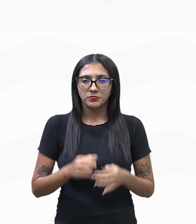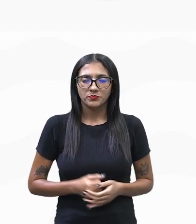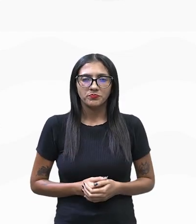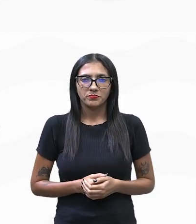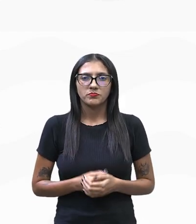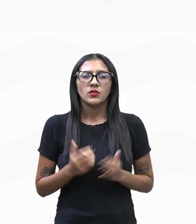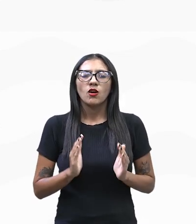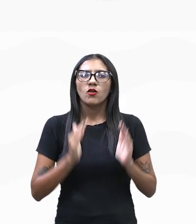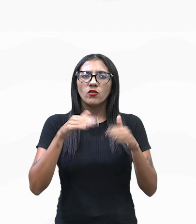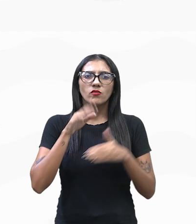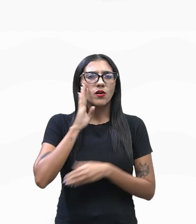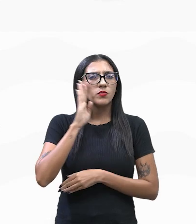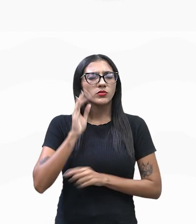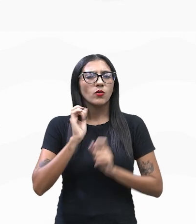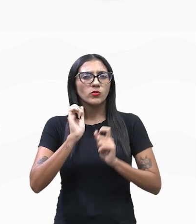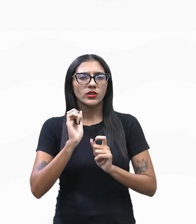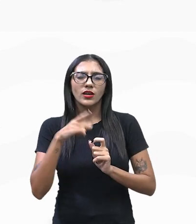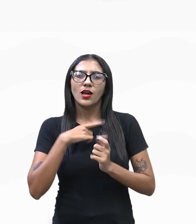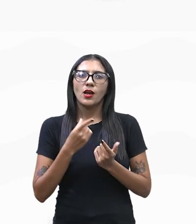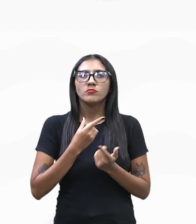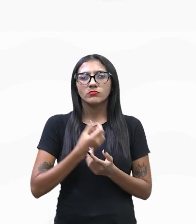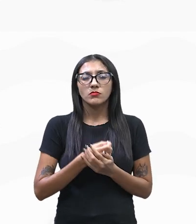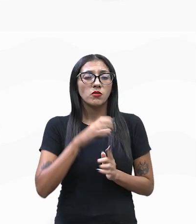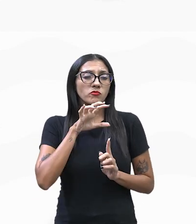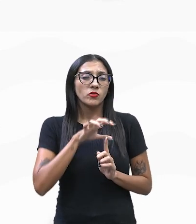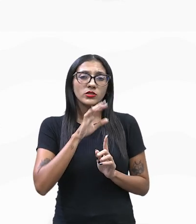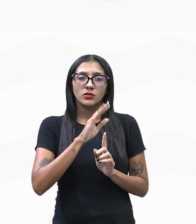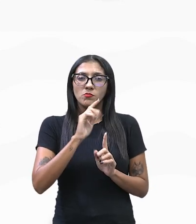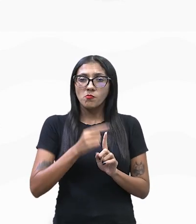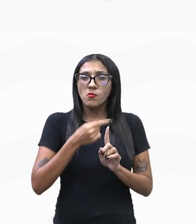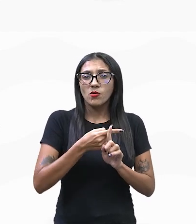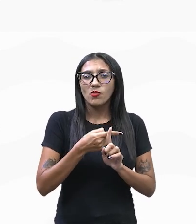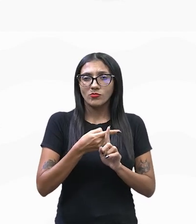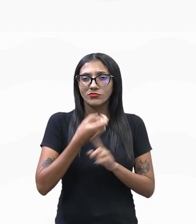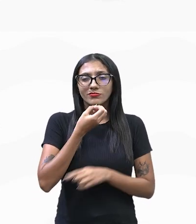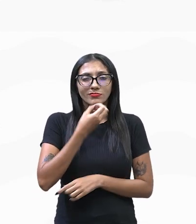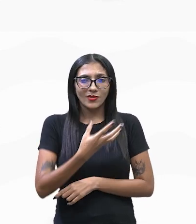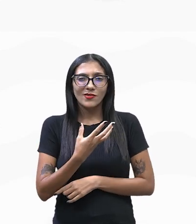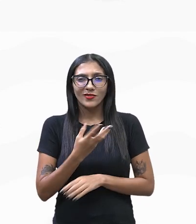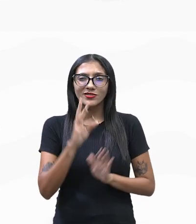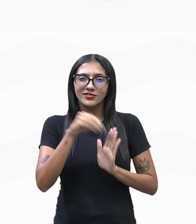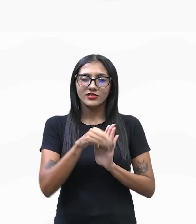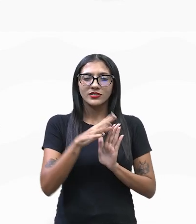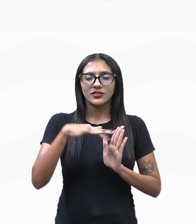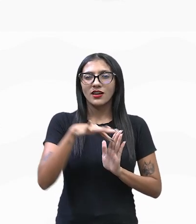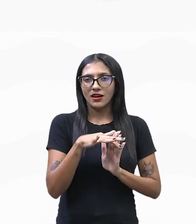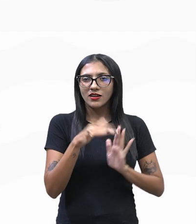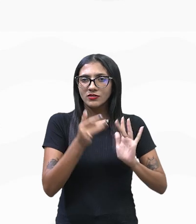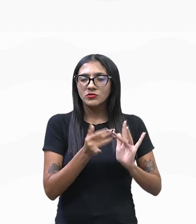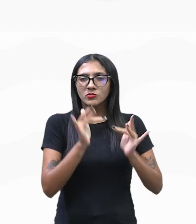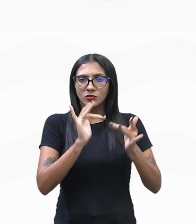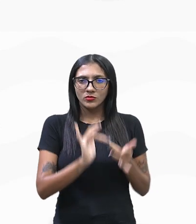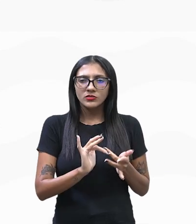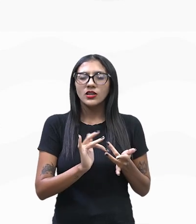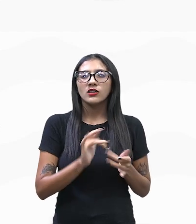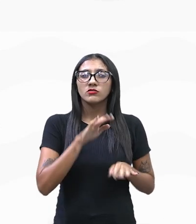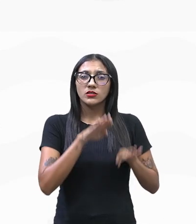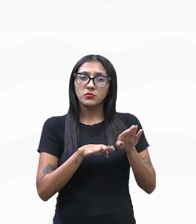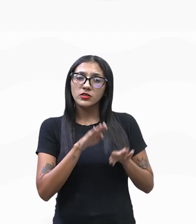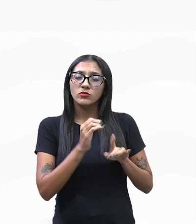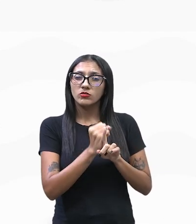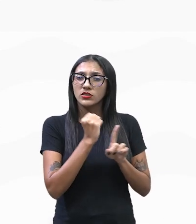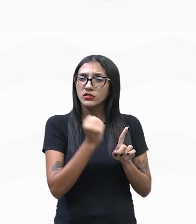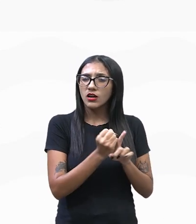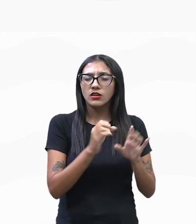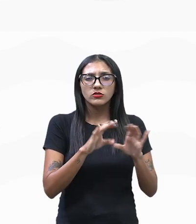foco, né, ter esse impacto positivo dentro do contexto onde ele estiver inserido, né, dentro dessa